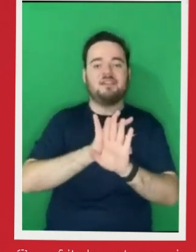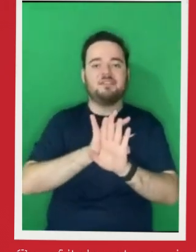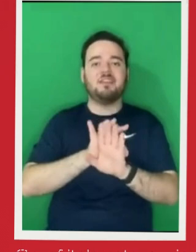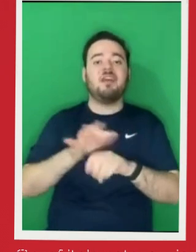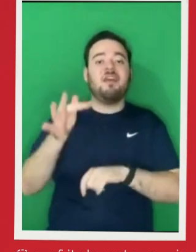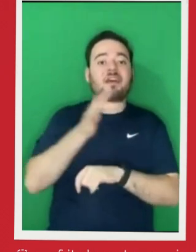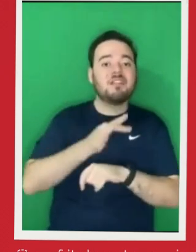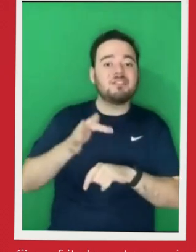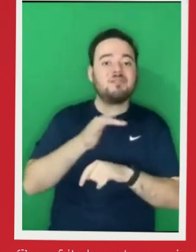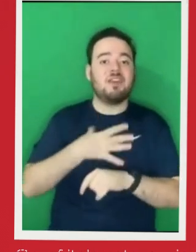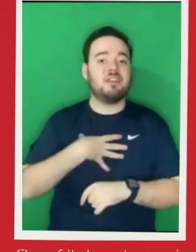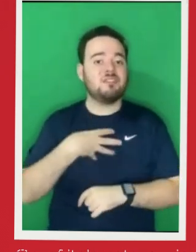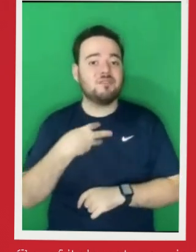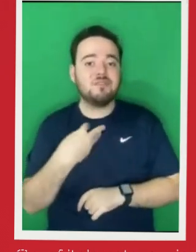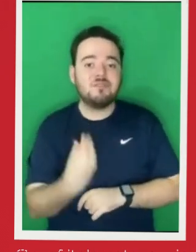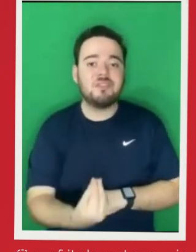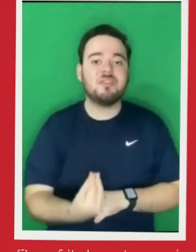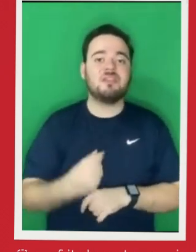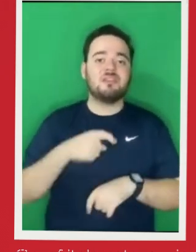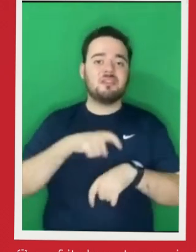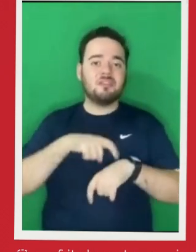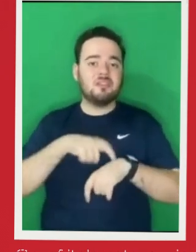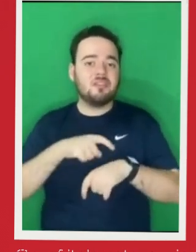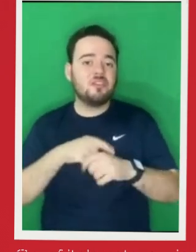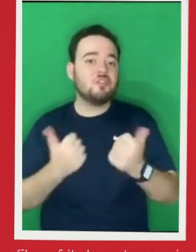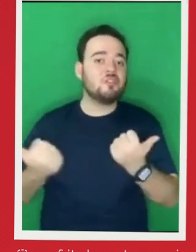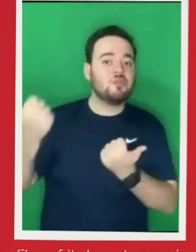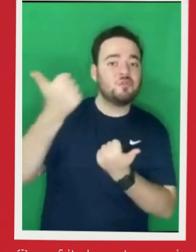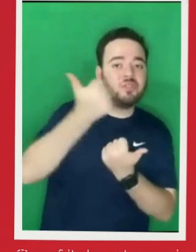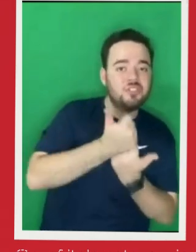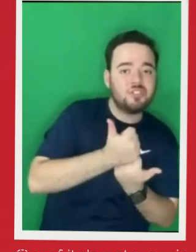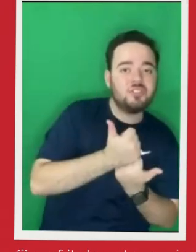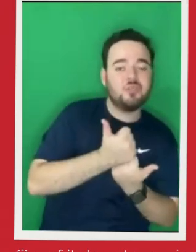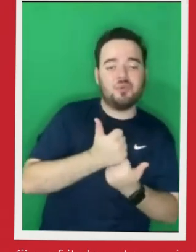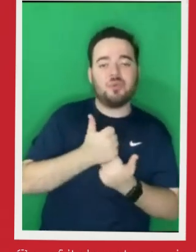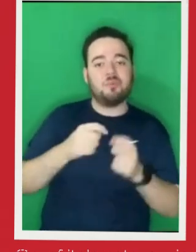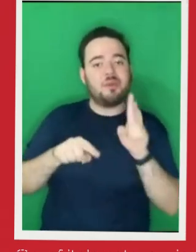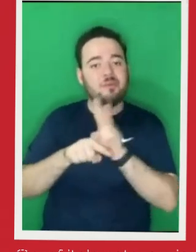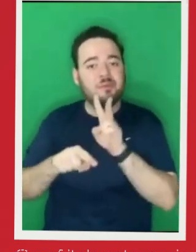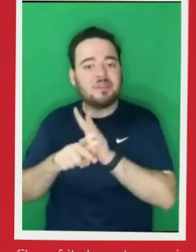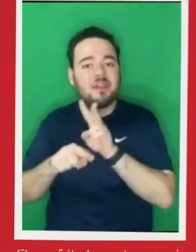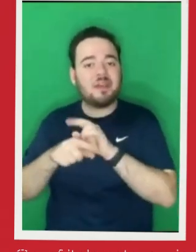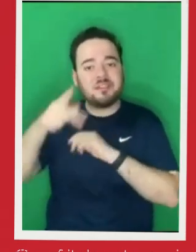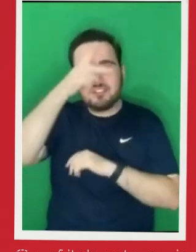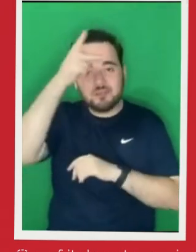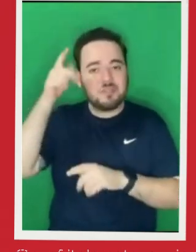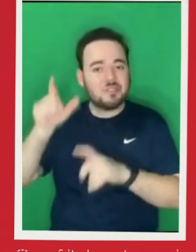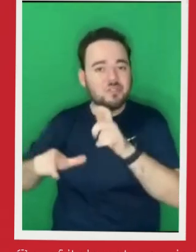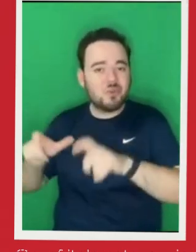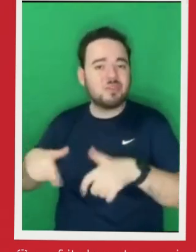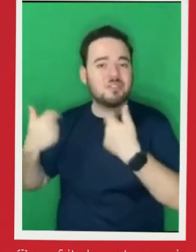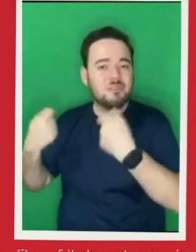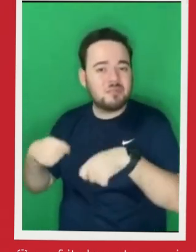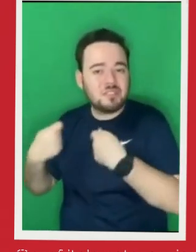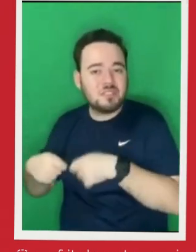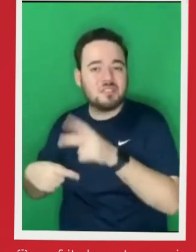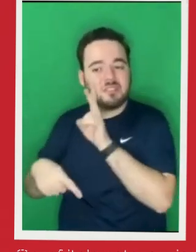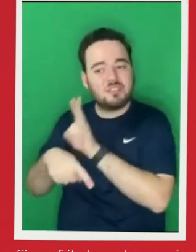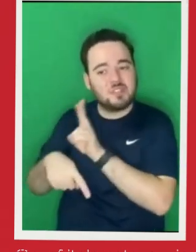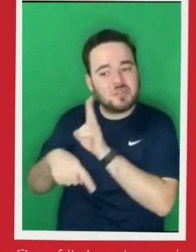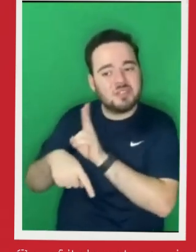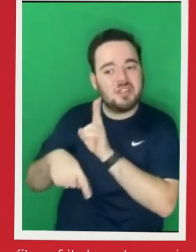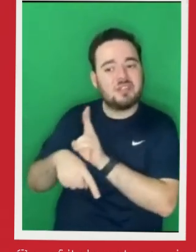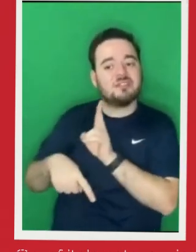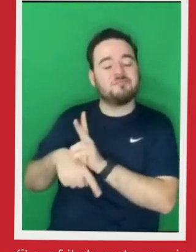escolares dos seus filhos, os momentos em que você substitui cuidados com seus irmãos para cuidar de pessoas que estão precisando de